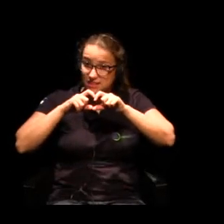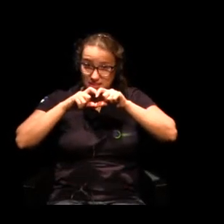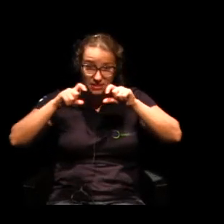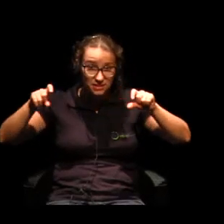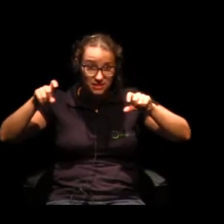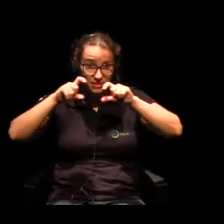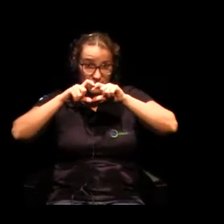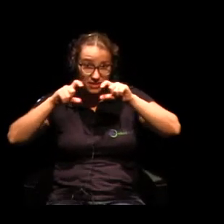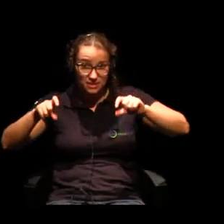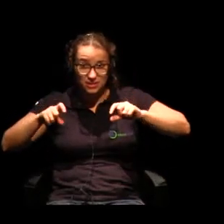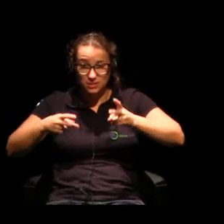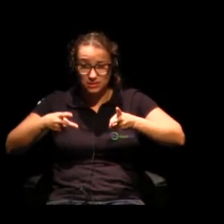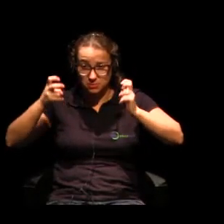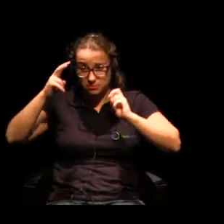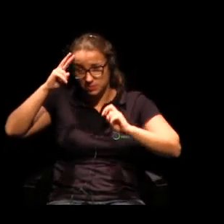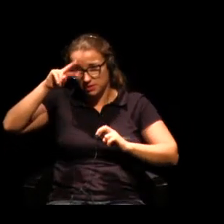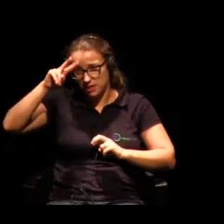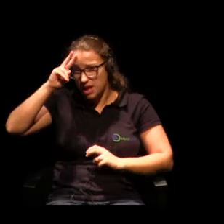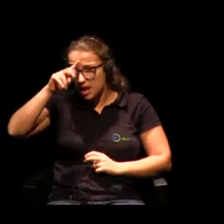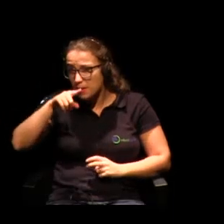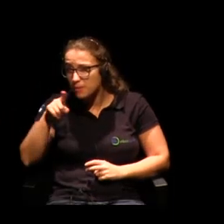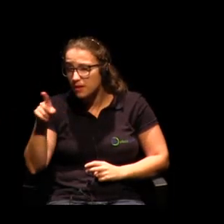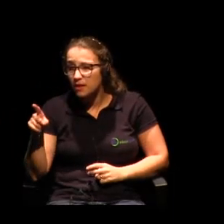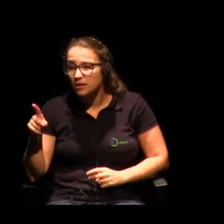fazenda vertical. Se vocês